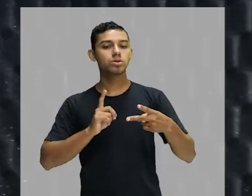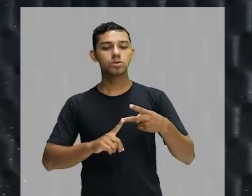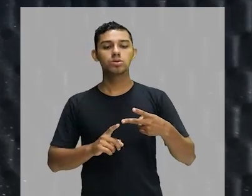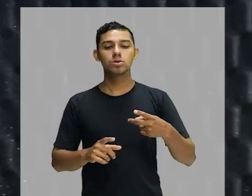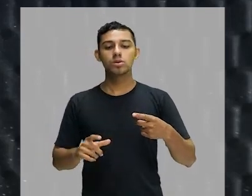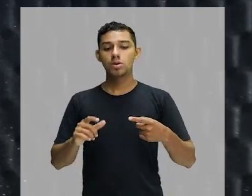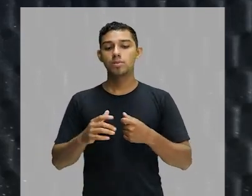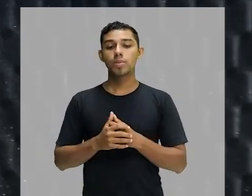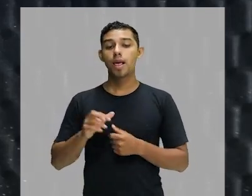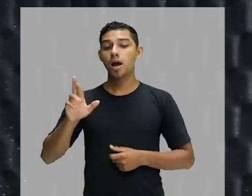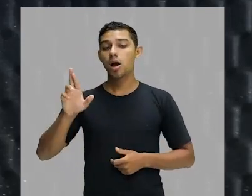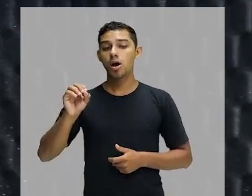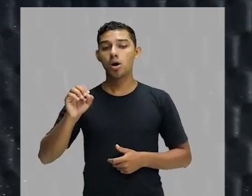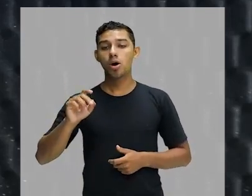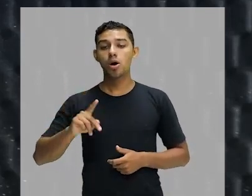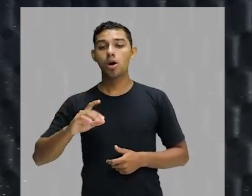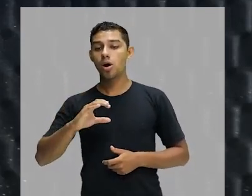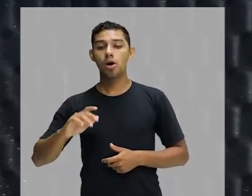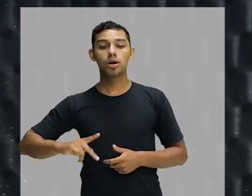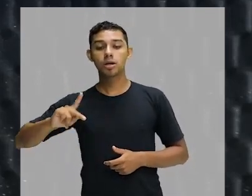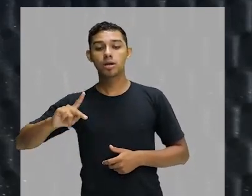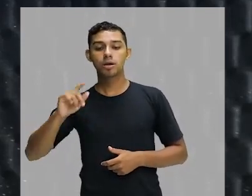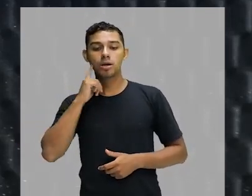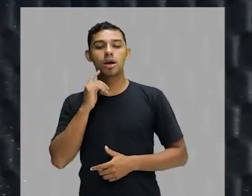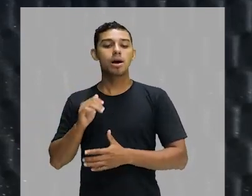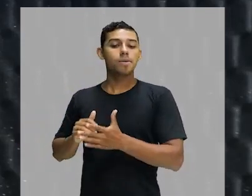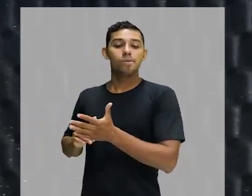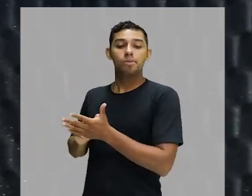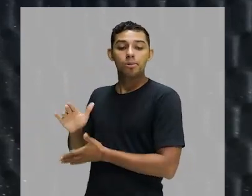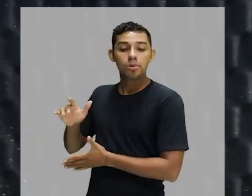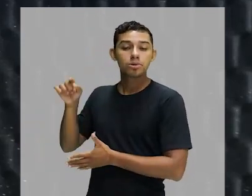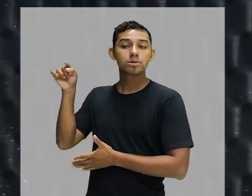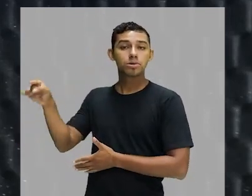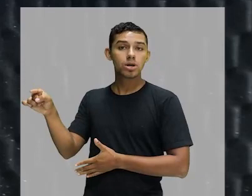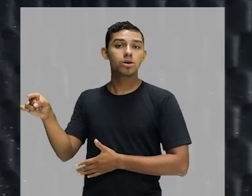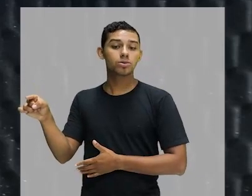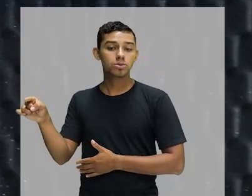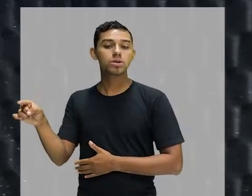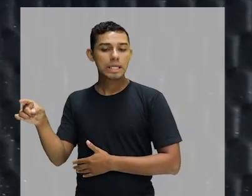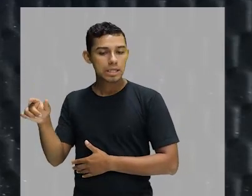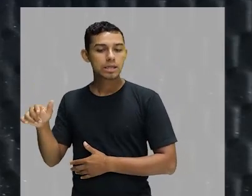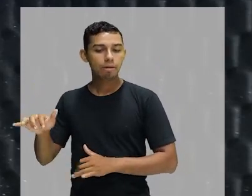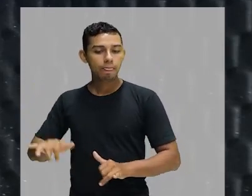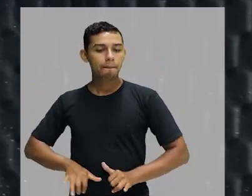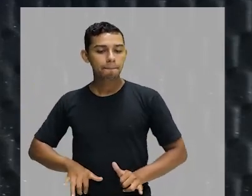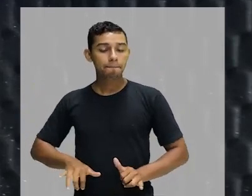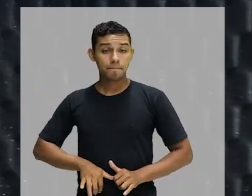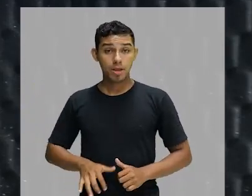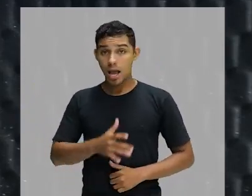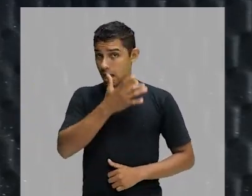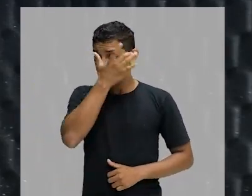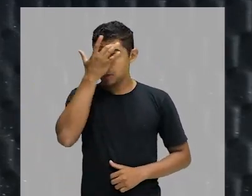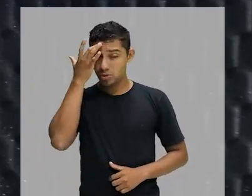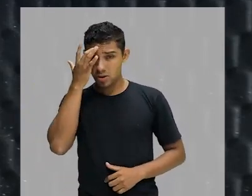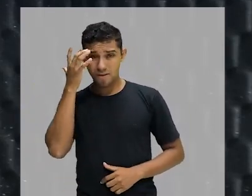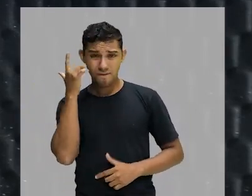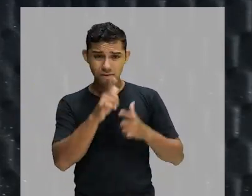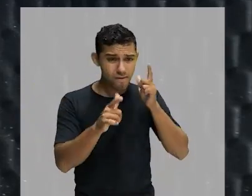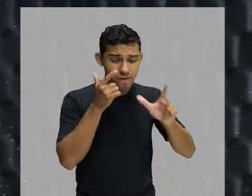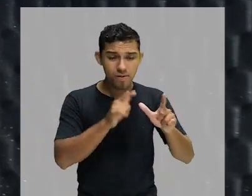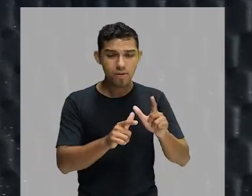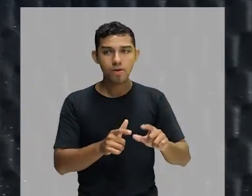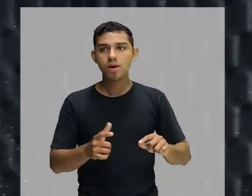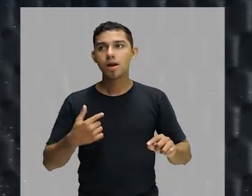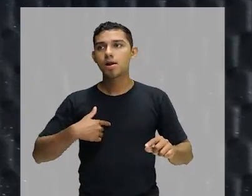siglazinha ROC. É o que é aquilo ali, é uma espécie de punição que a delegação russa está sofrendo. Os atletas vencem as provas, eles vão